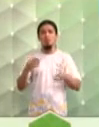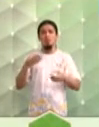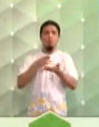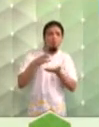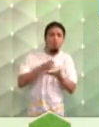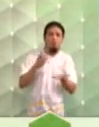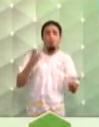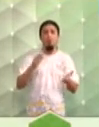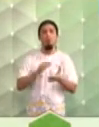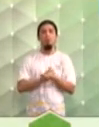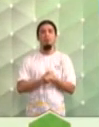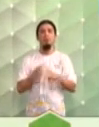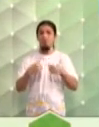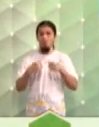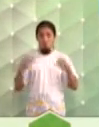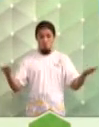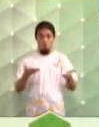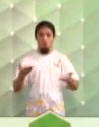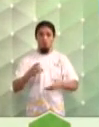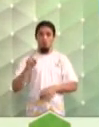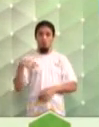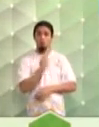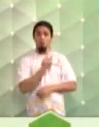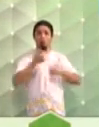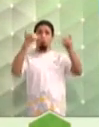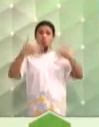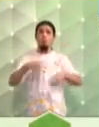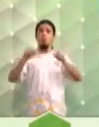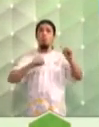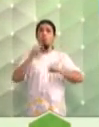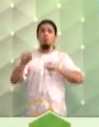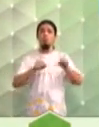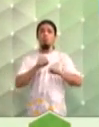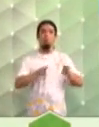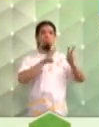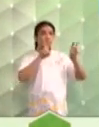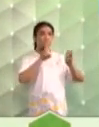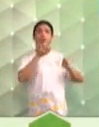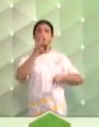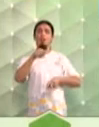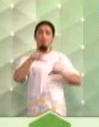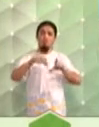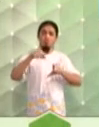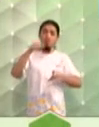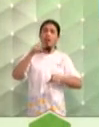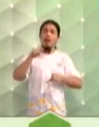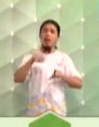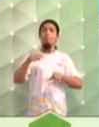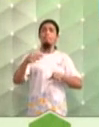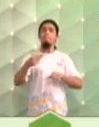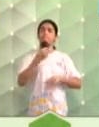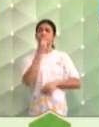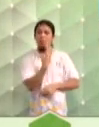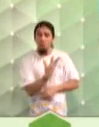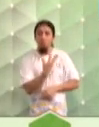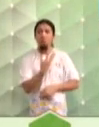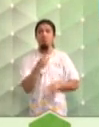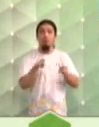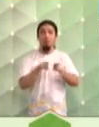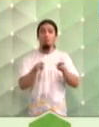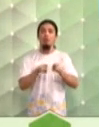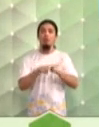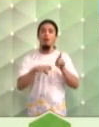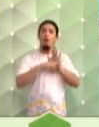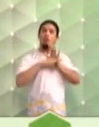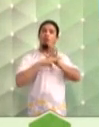boa, a campanha é uma coisa positiva, a campanha é uma coisa que levanta o astral, é uma notícia positiva que entra no lar, no seu